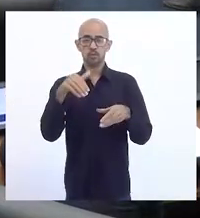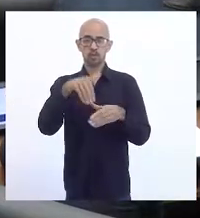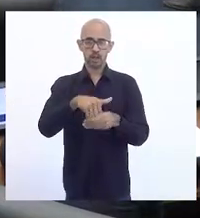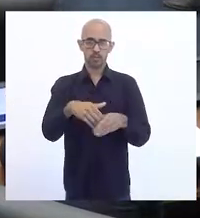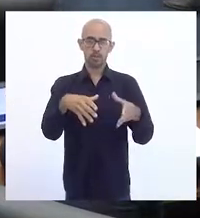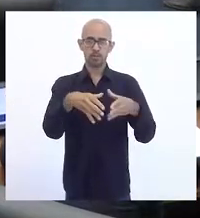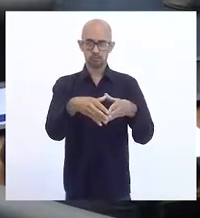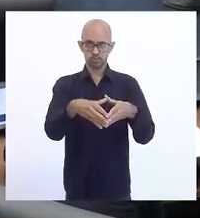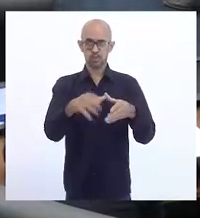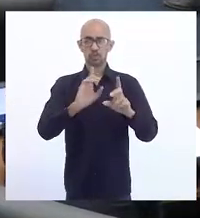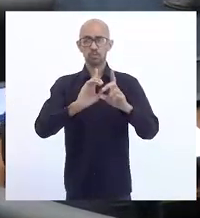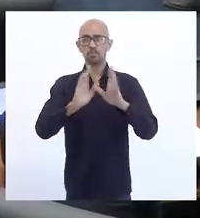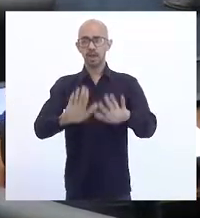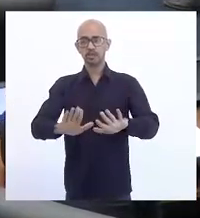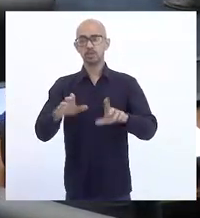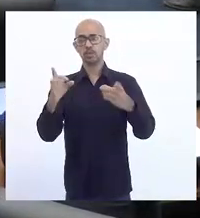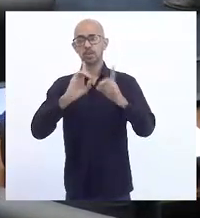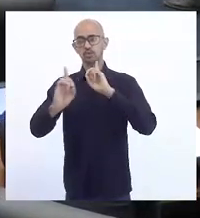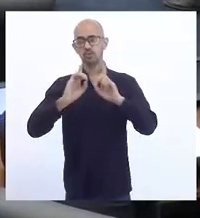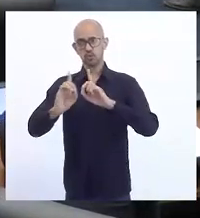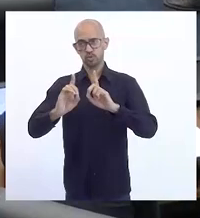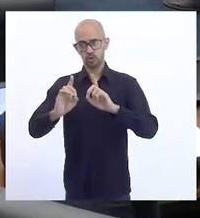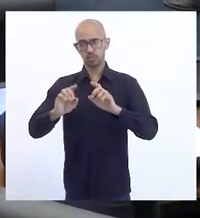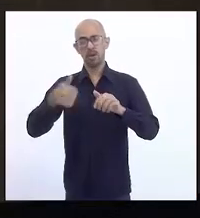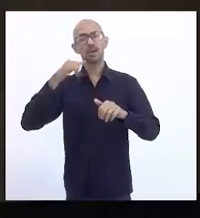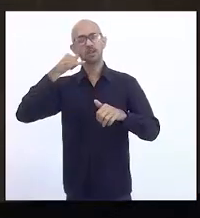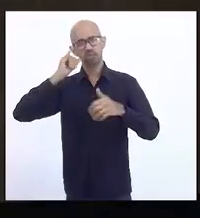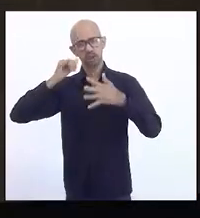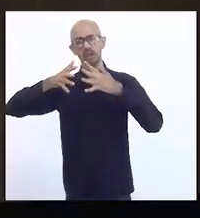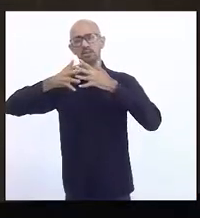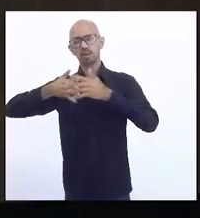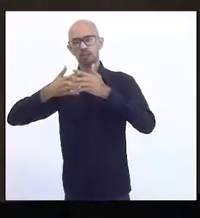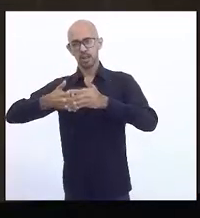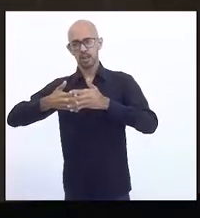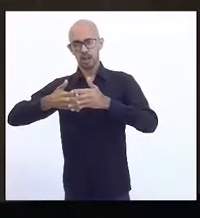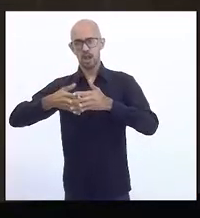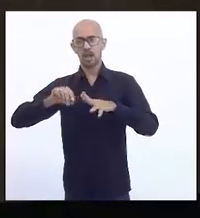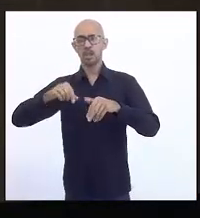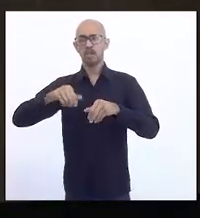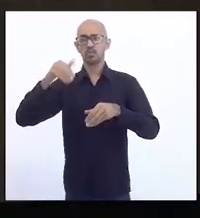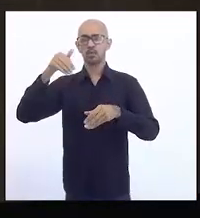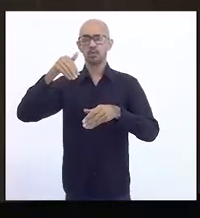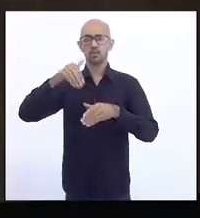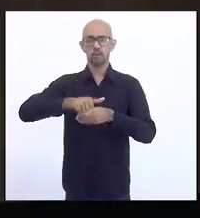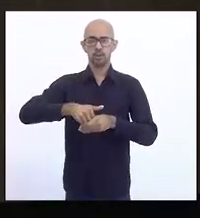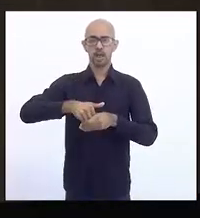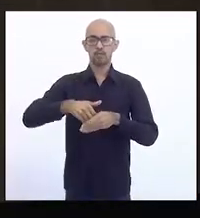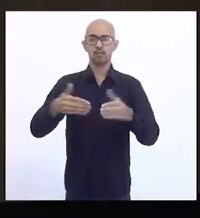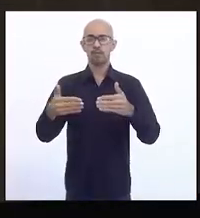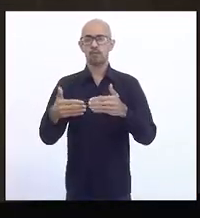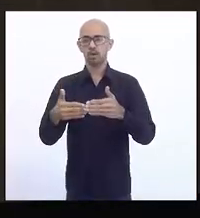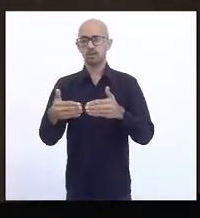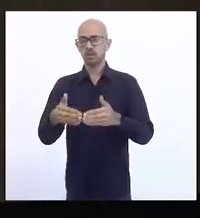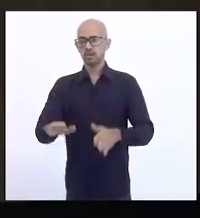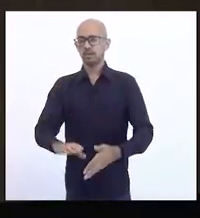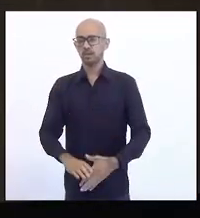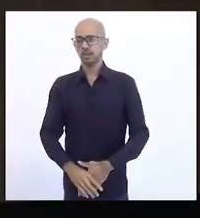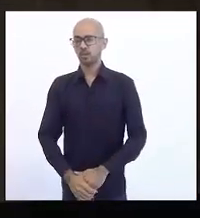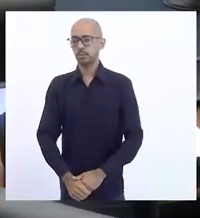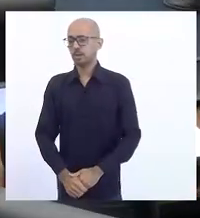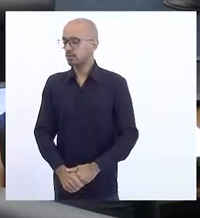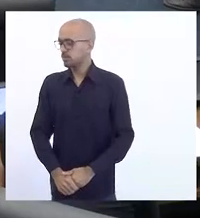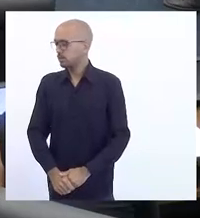na tribuna, para não atrapalhar a tramitação da matéria, eu vou dar o parecer favorável, independentemente da discussão que vou